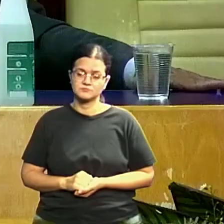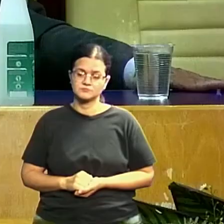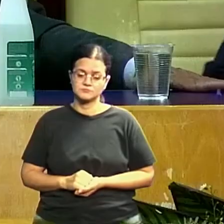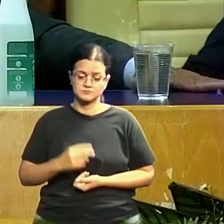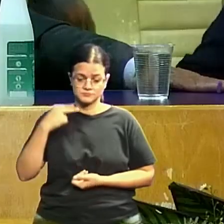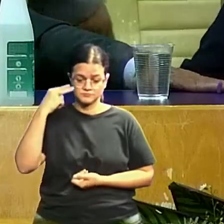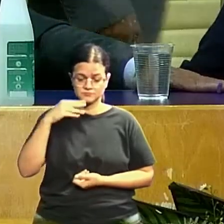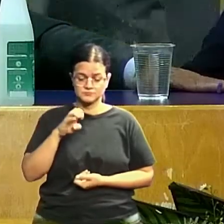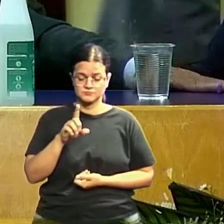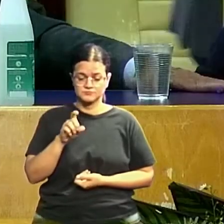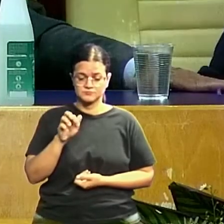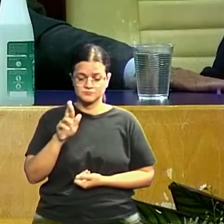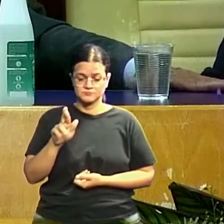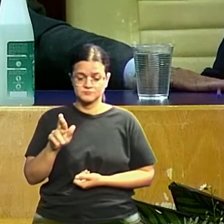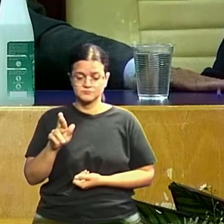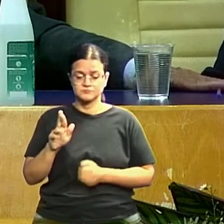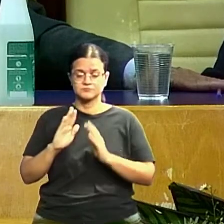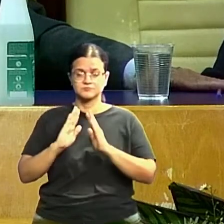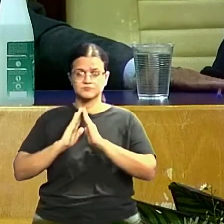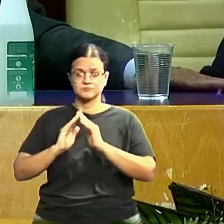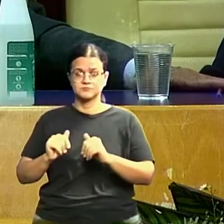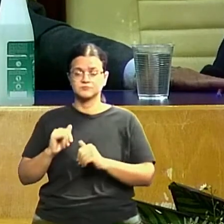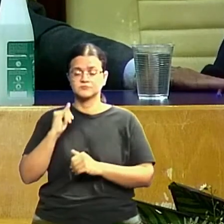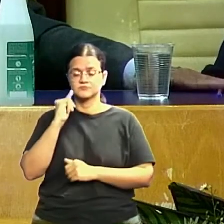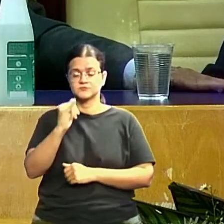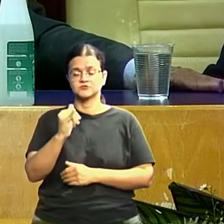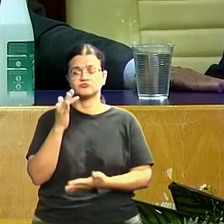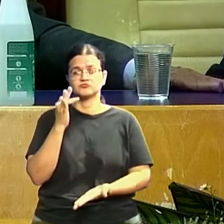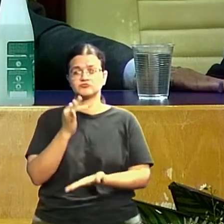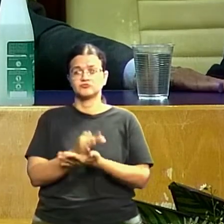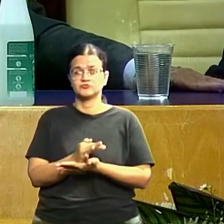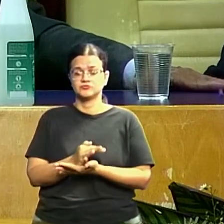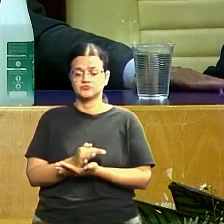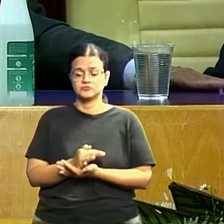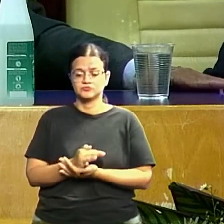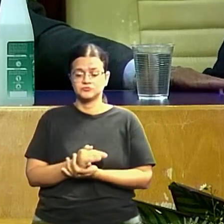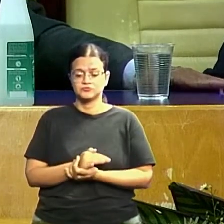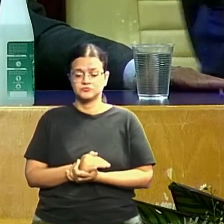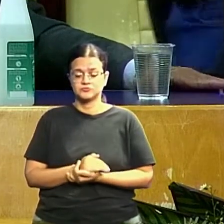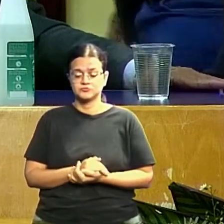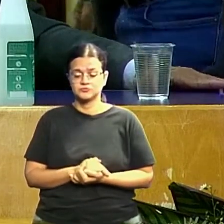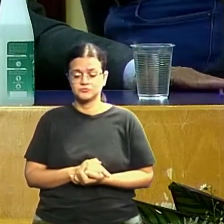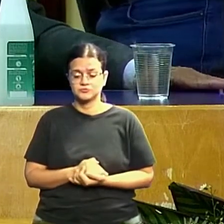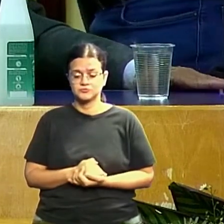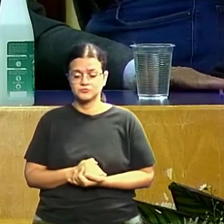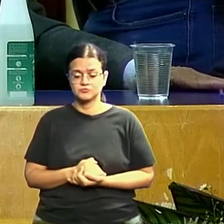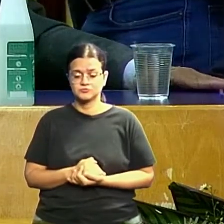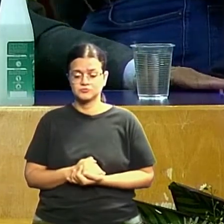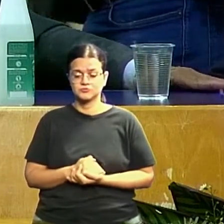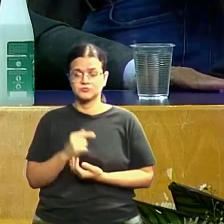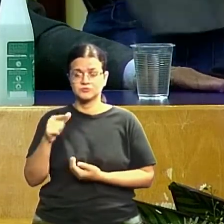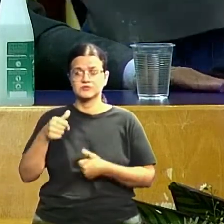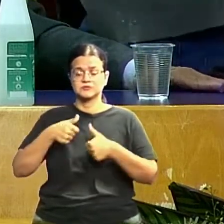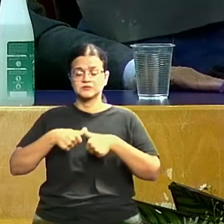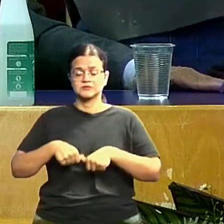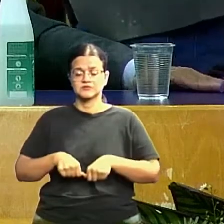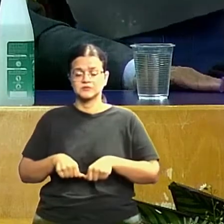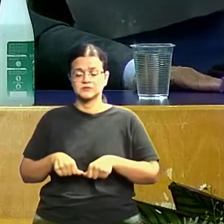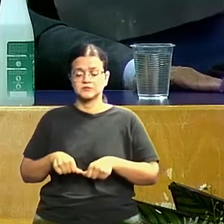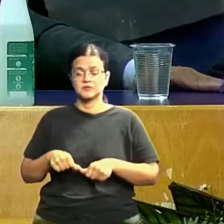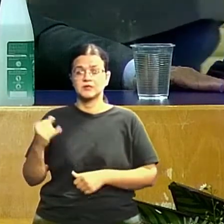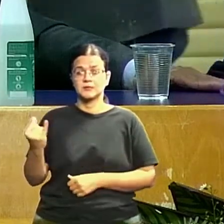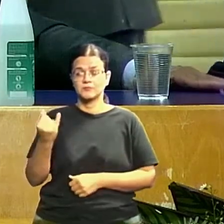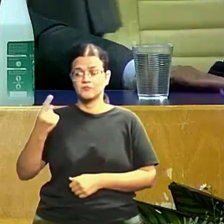Pereira. O vereador Edgar nos solicita a justificativa da sua presença. E uma vez que ele está em